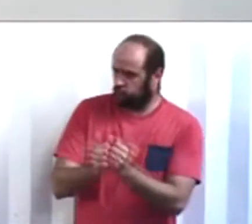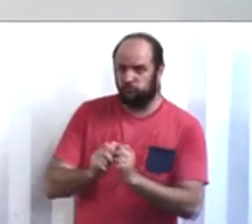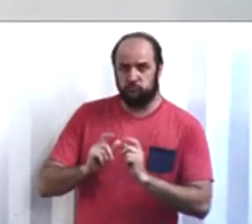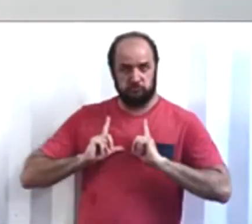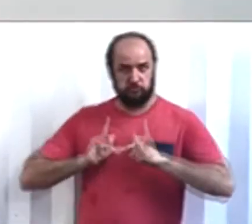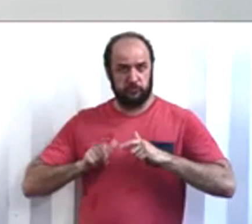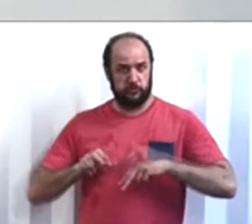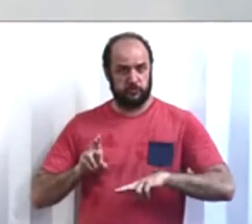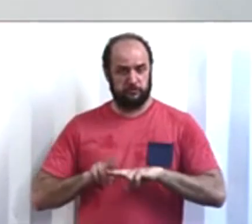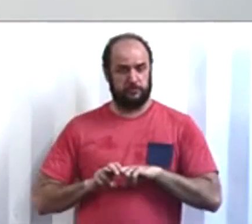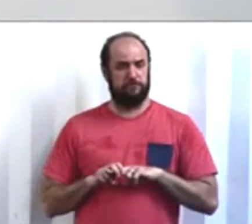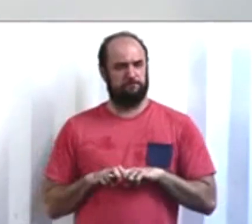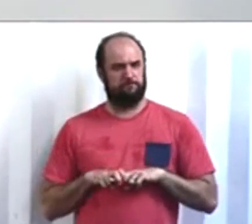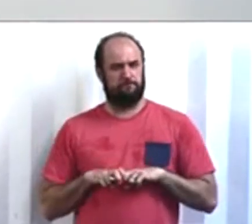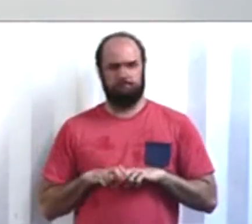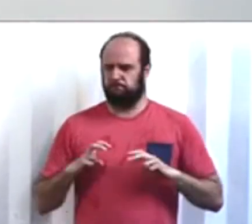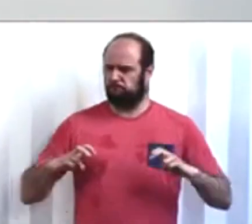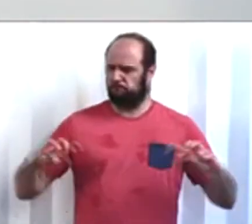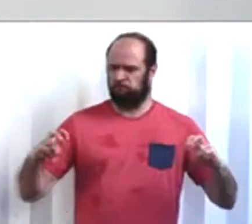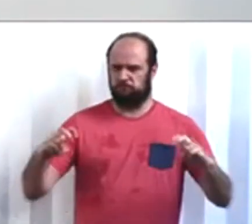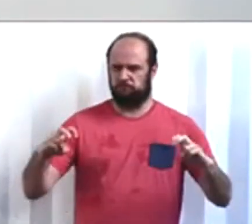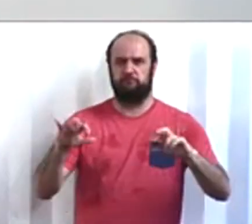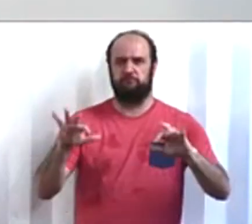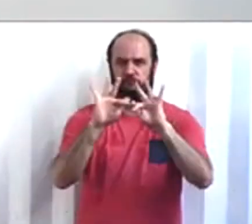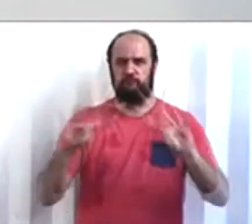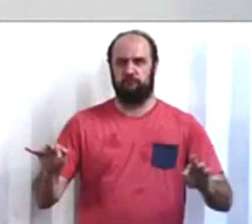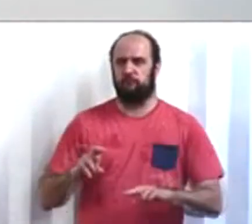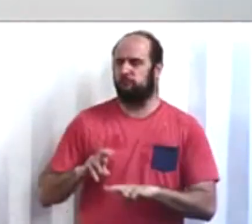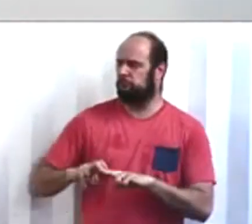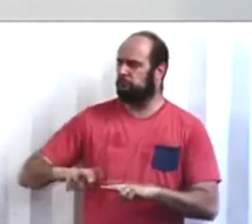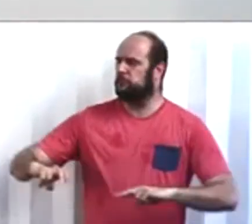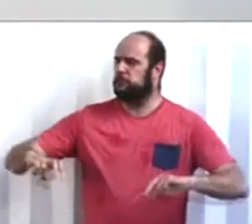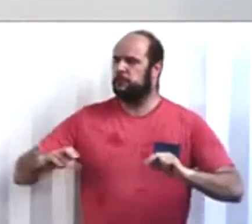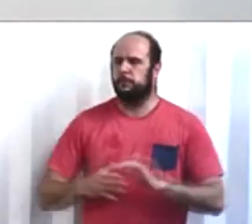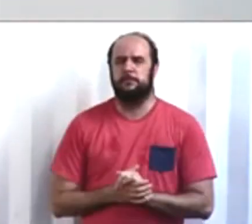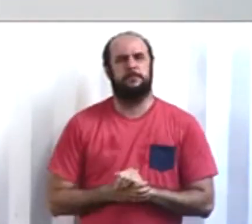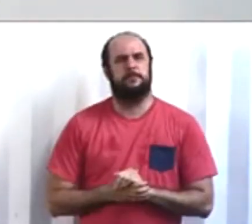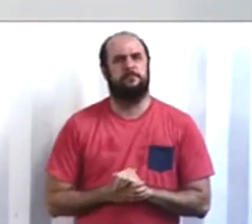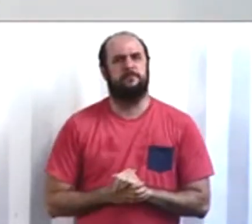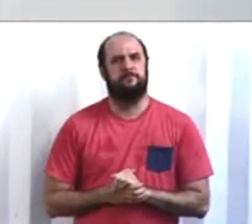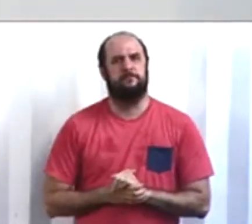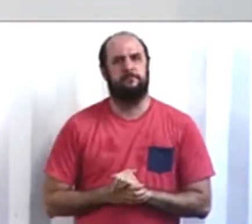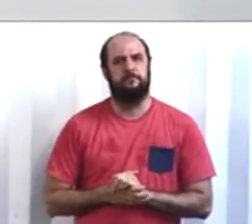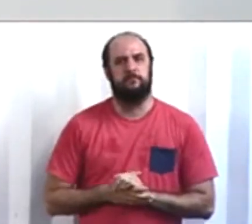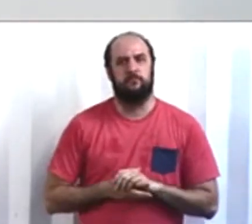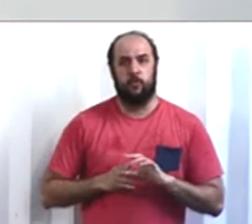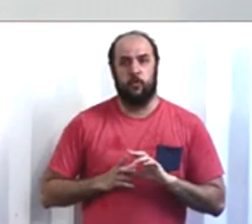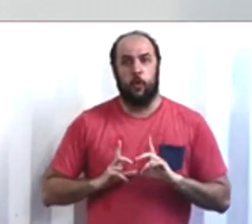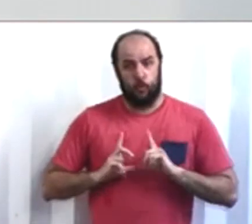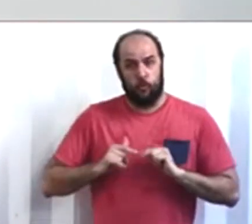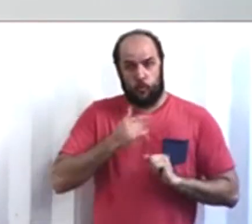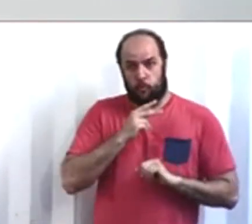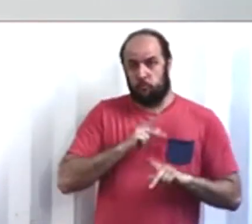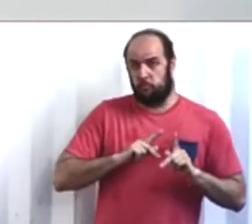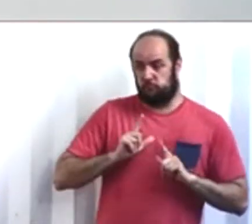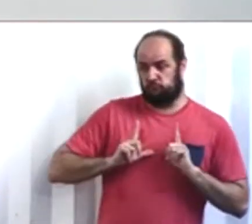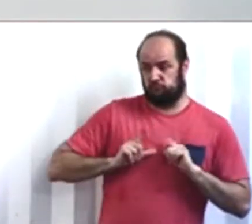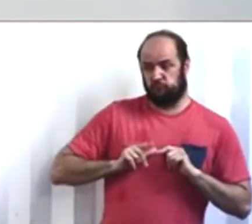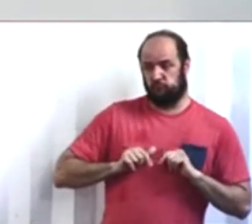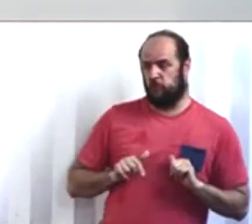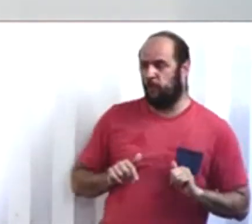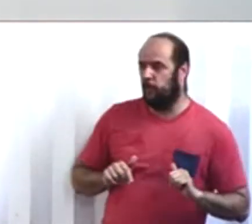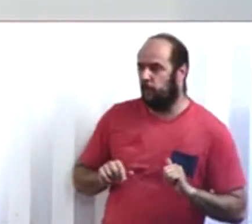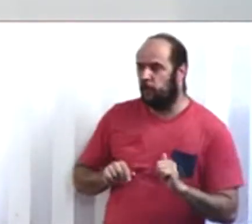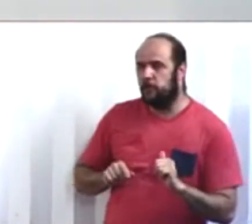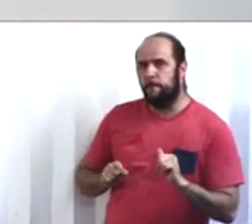fica sentado numa das sinagogas dos judeus, e então os judeus, para provarem a Jesus, para